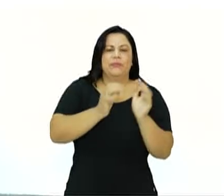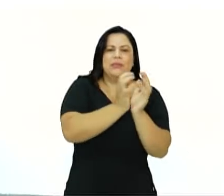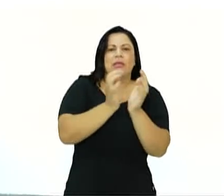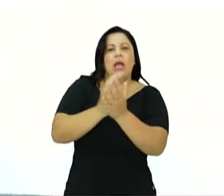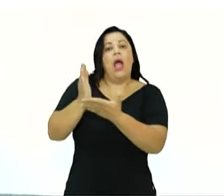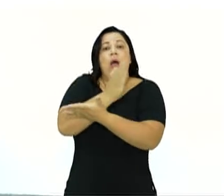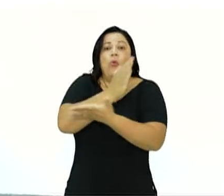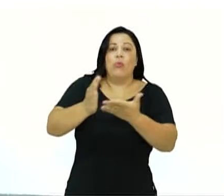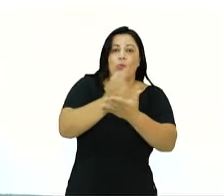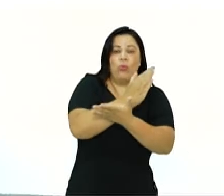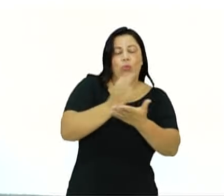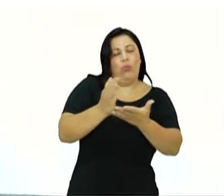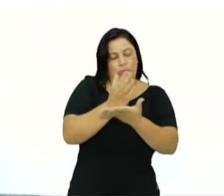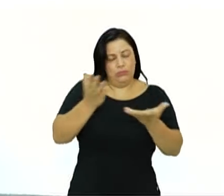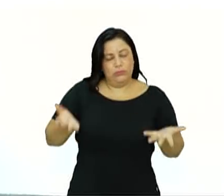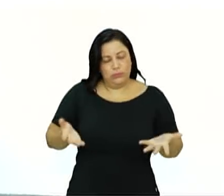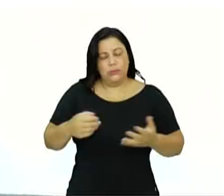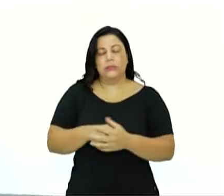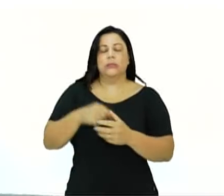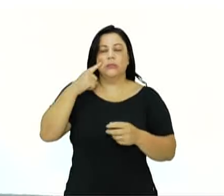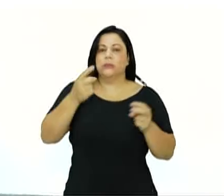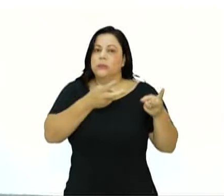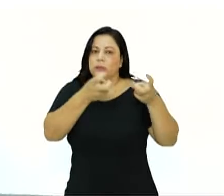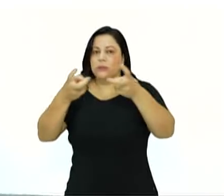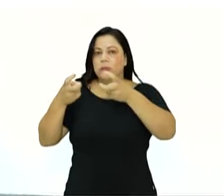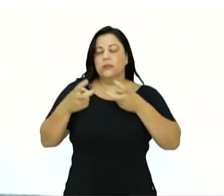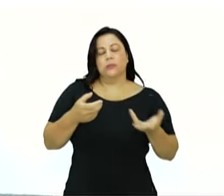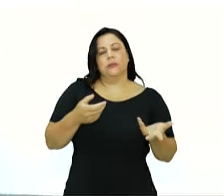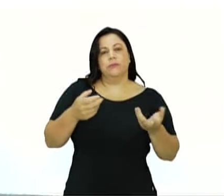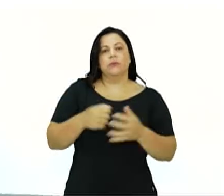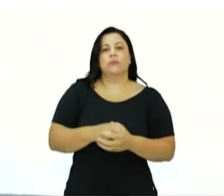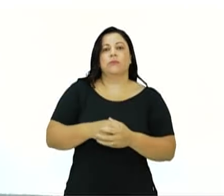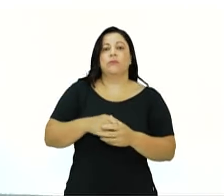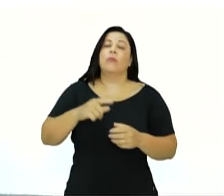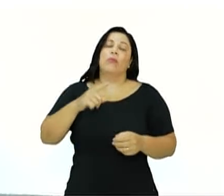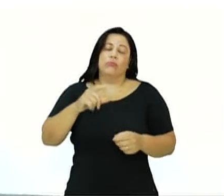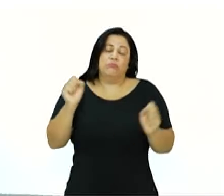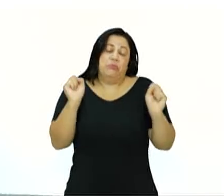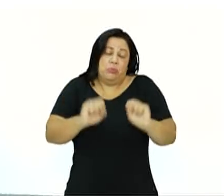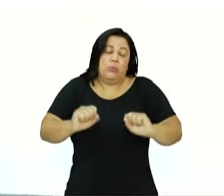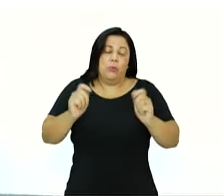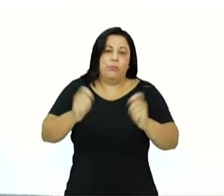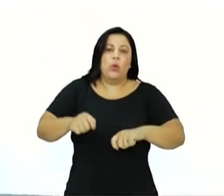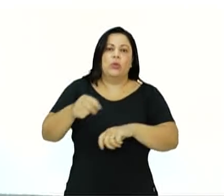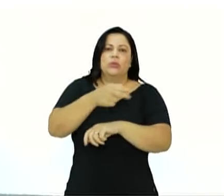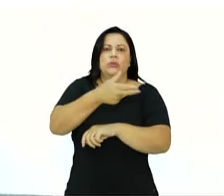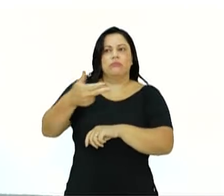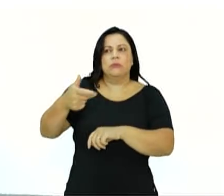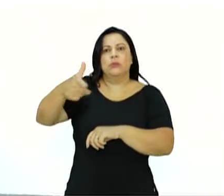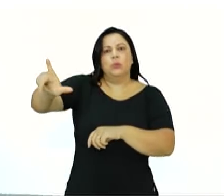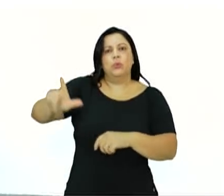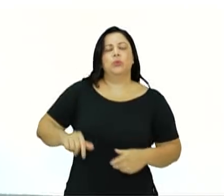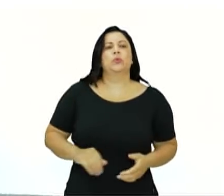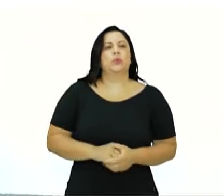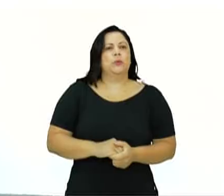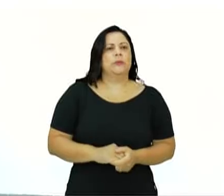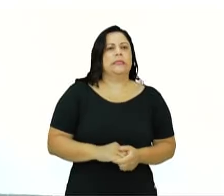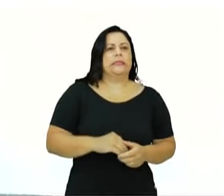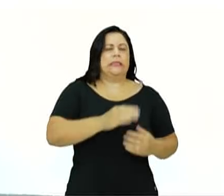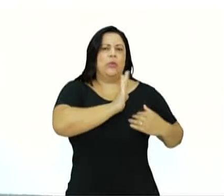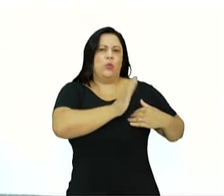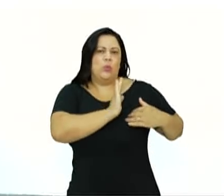mas são condições que se observou e pode ser que tenham outras inclusive, né. Angiodema hereditário, que é uma doença relacionada ao